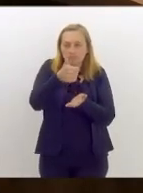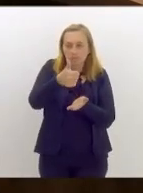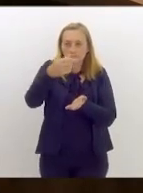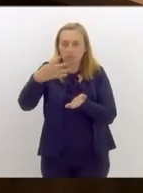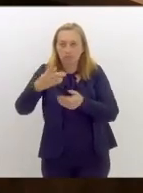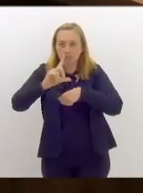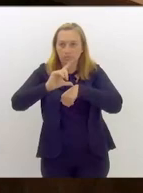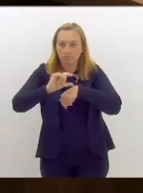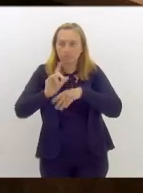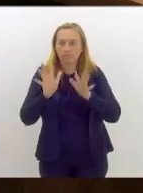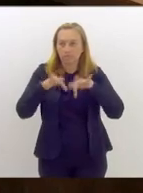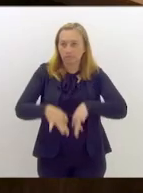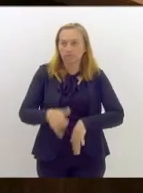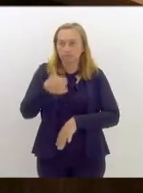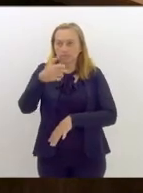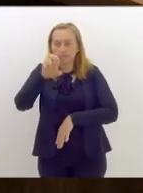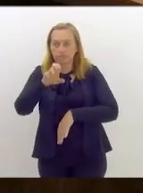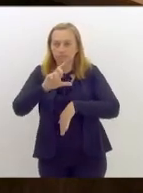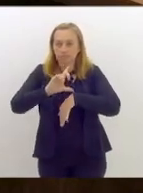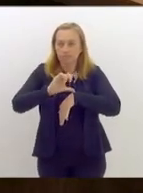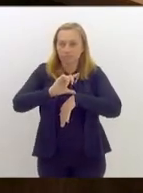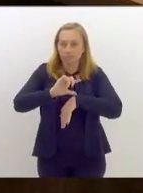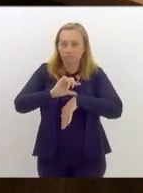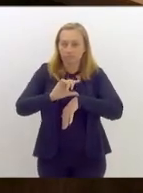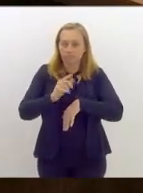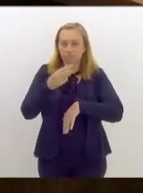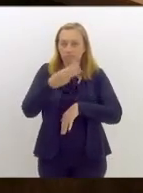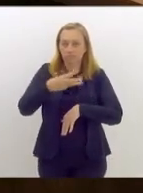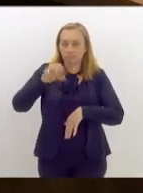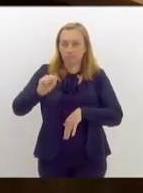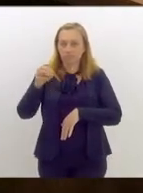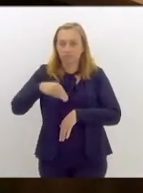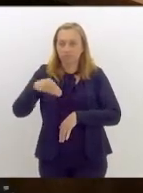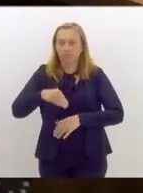14 horas, encerrou-se às 15 horas e 38 minutos.